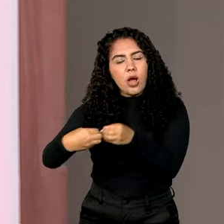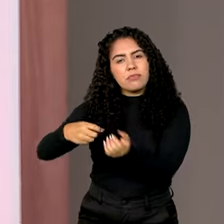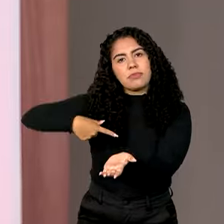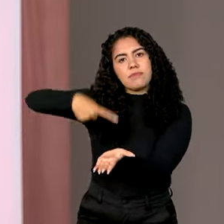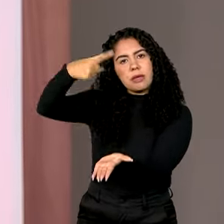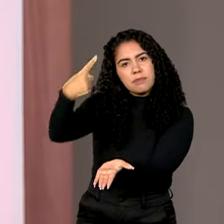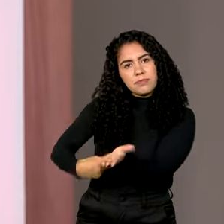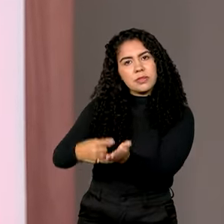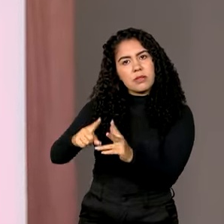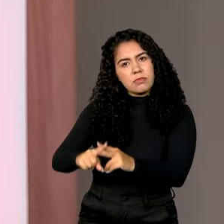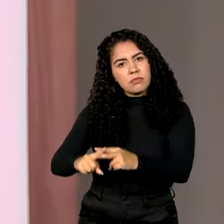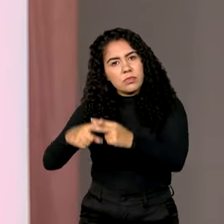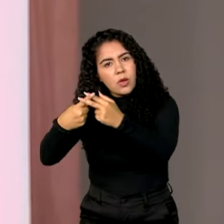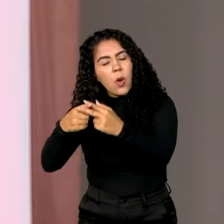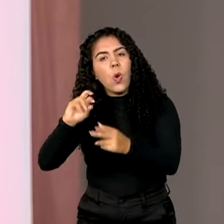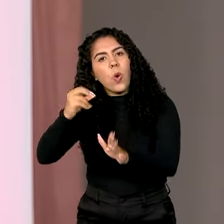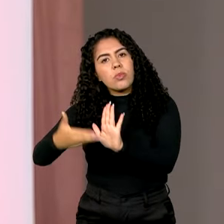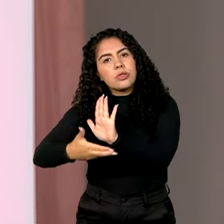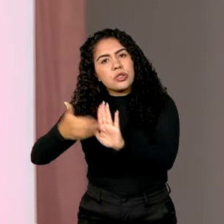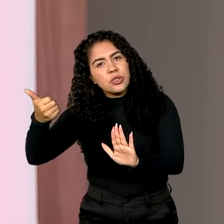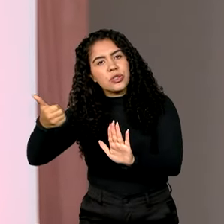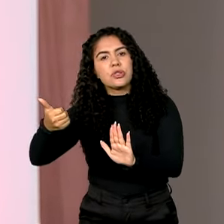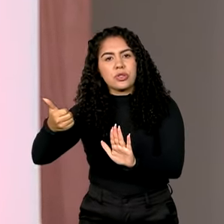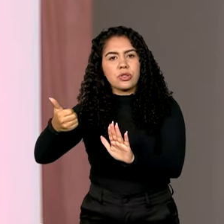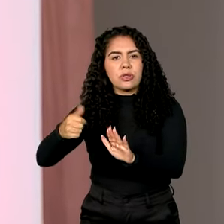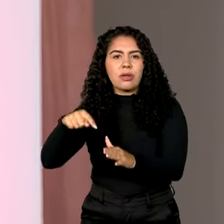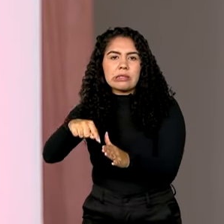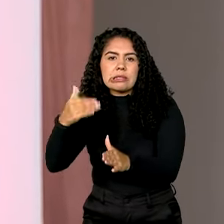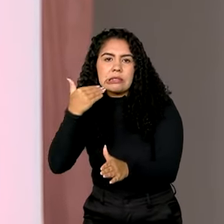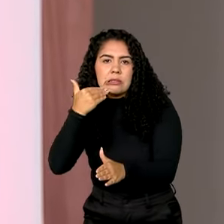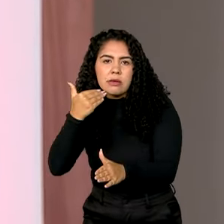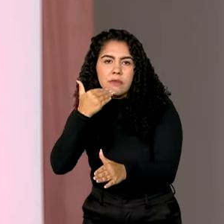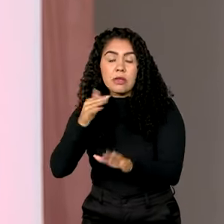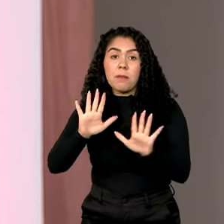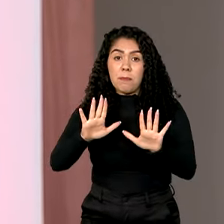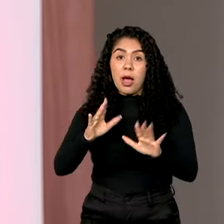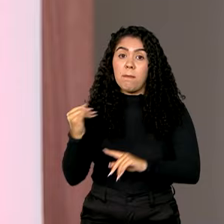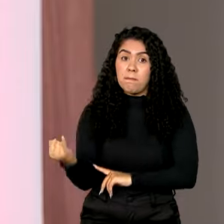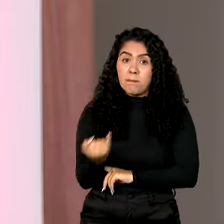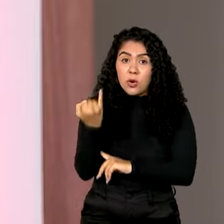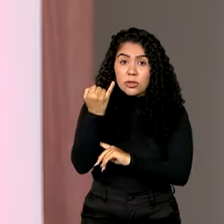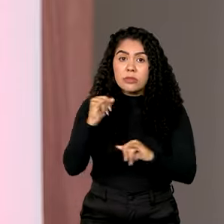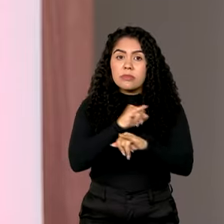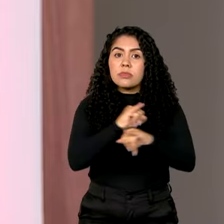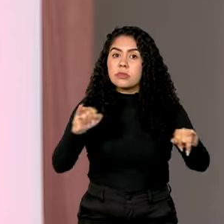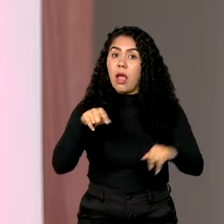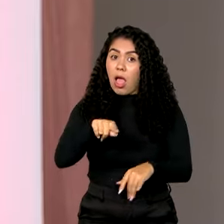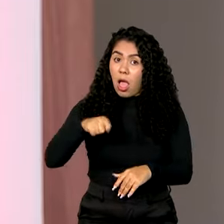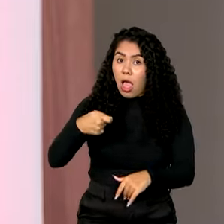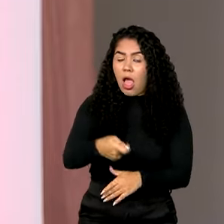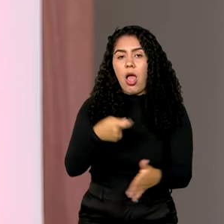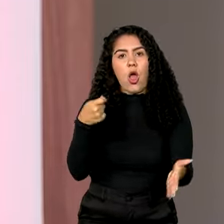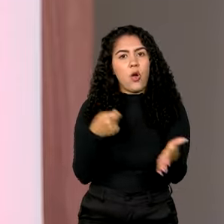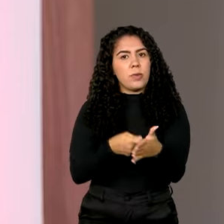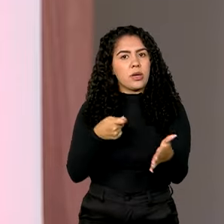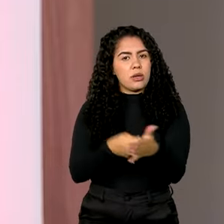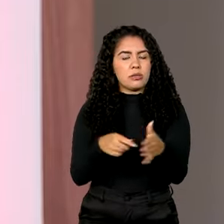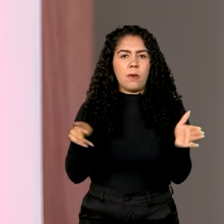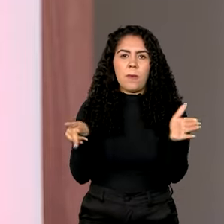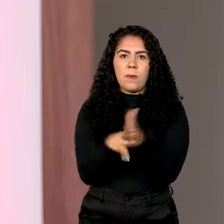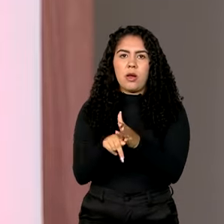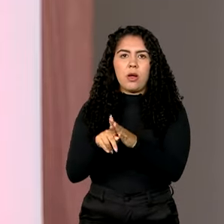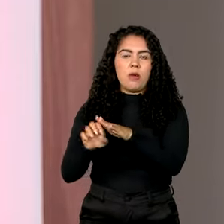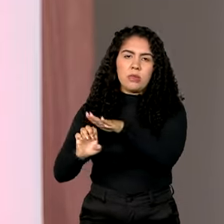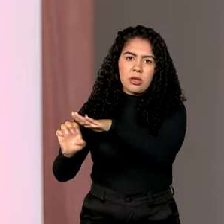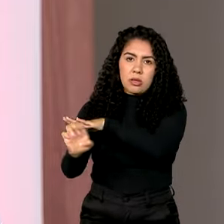aí o reparo ou a troca da peça defeituosa. É importante reforçar que esta é uma obrigação das montadoras.